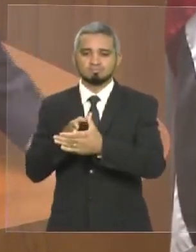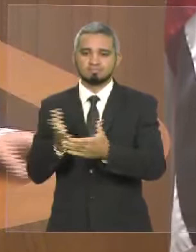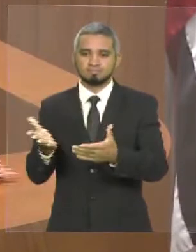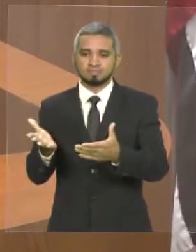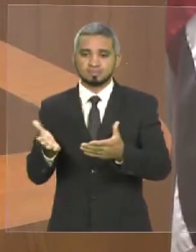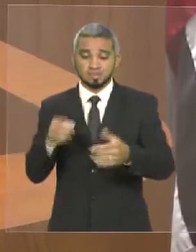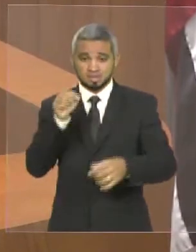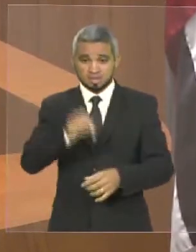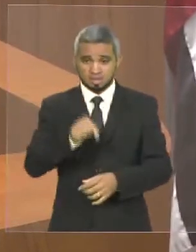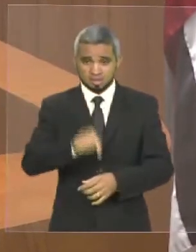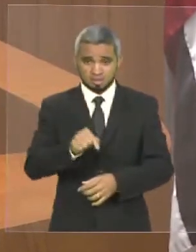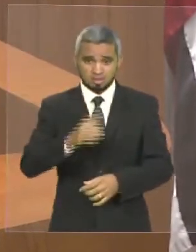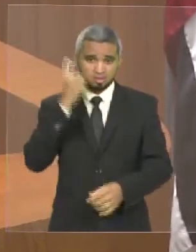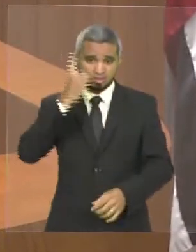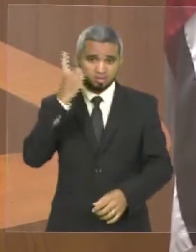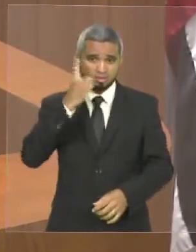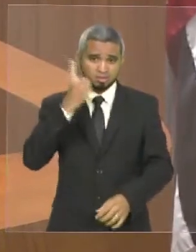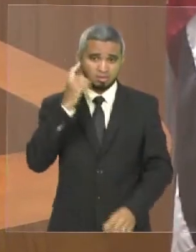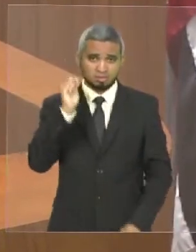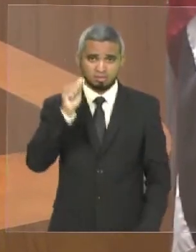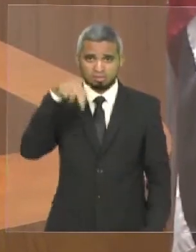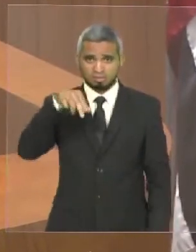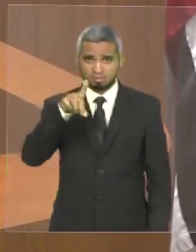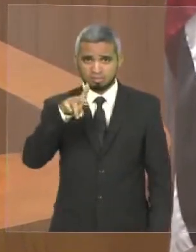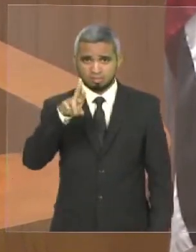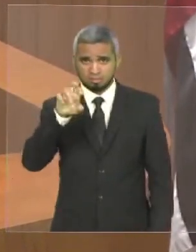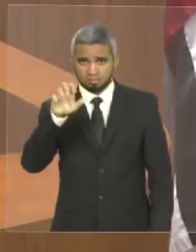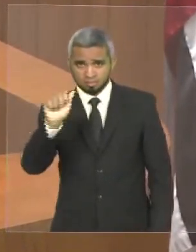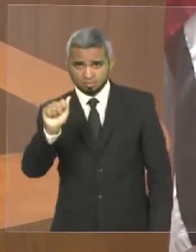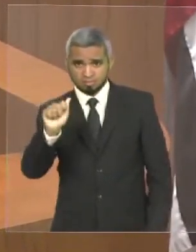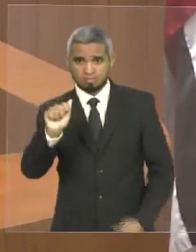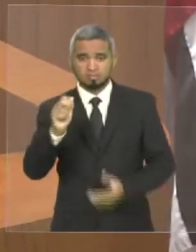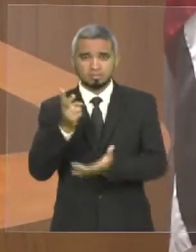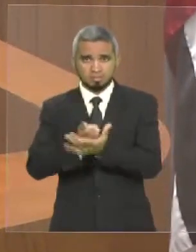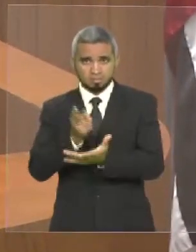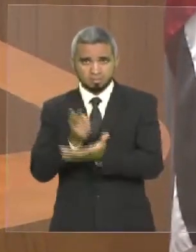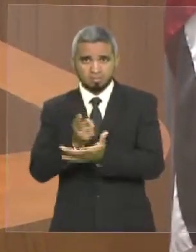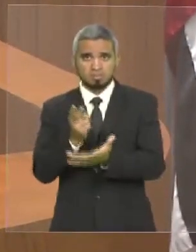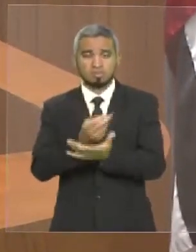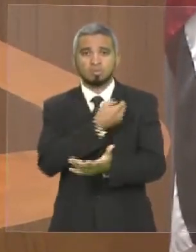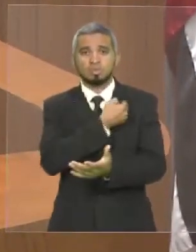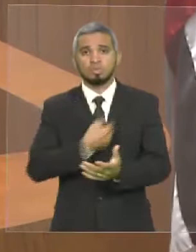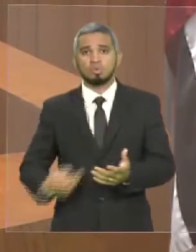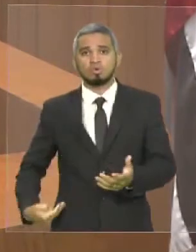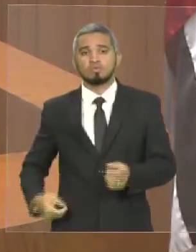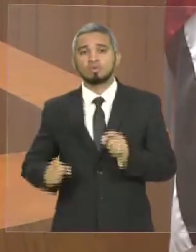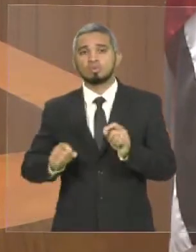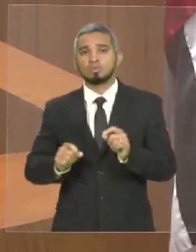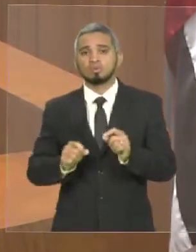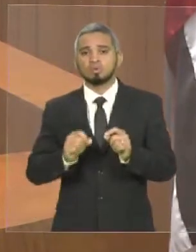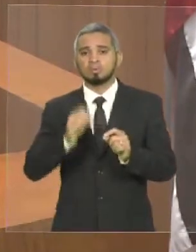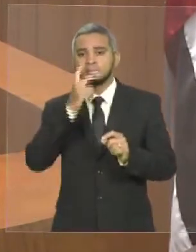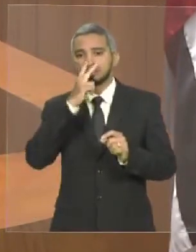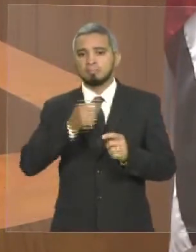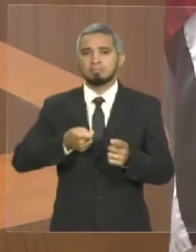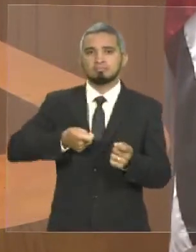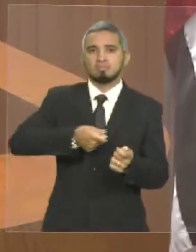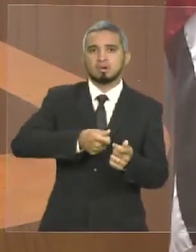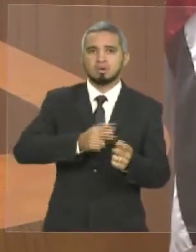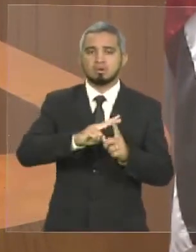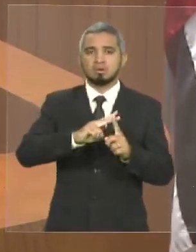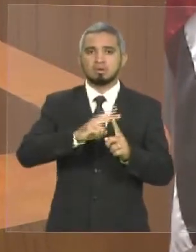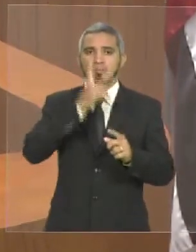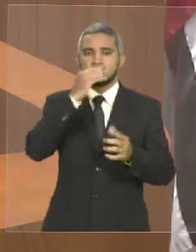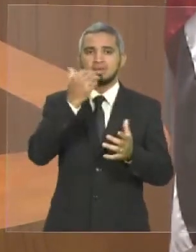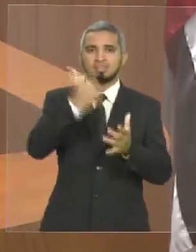do mesmo jeito que o governo deu um golpe nos educadores ao colocar a recomposição na GAN e não no vencimento,